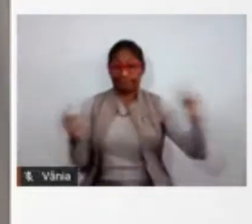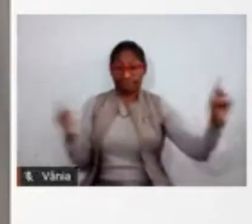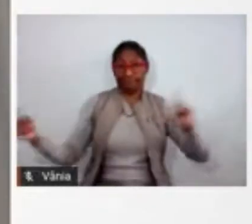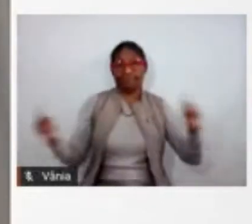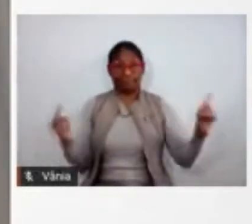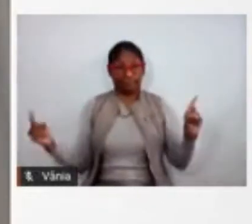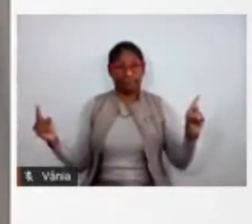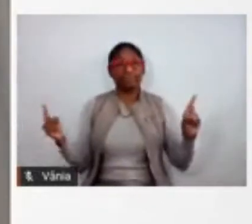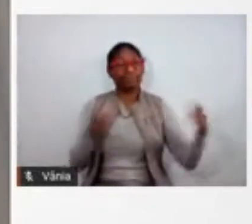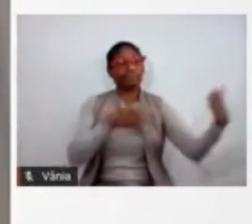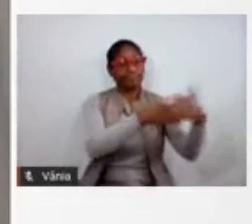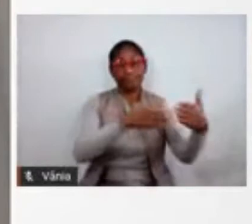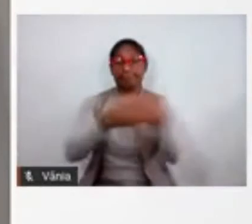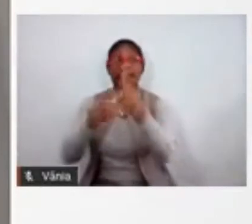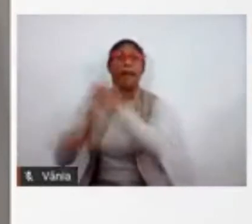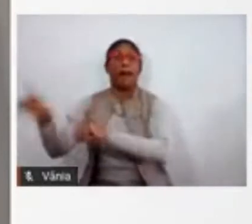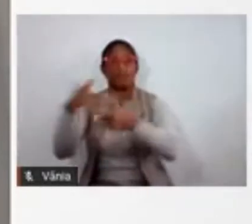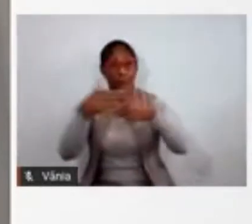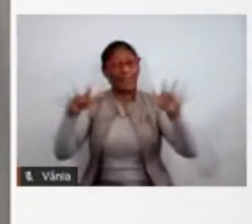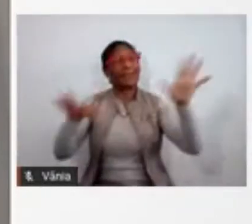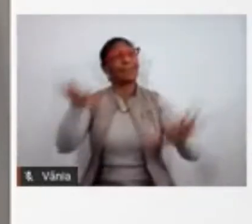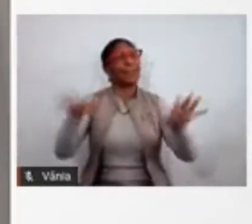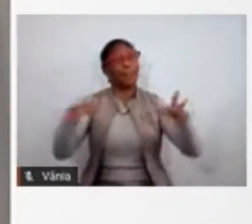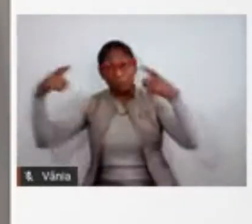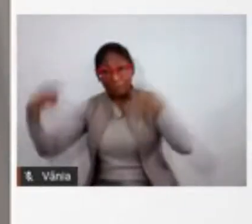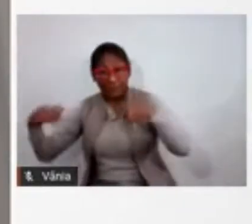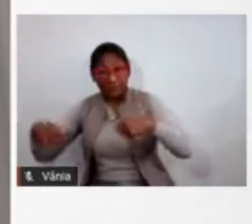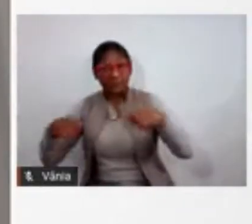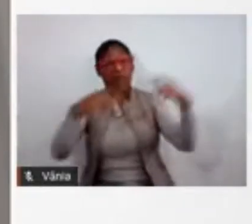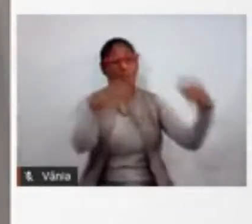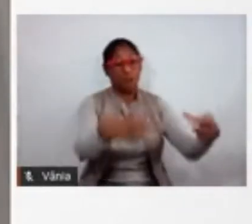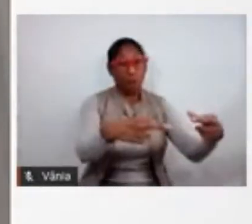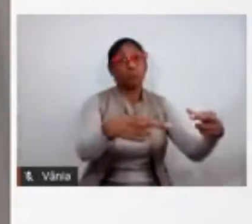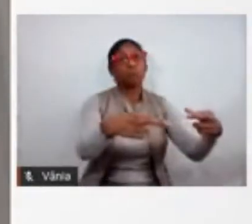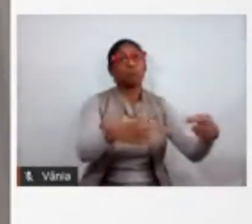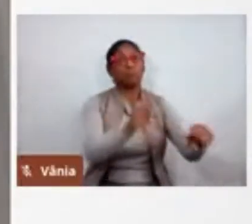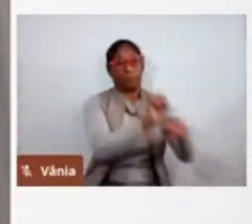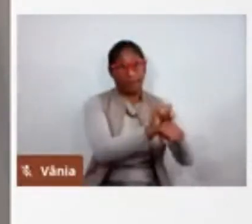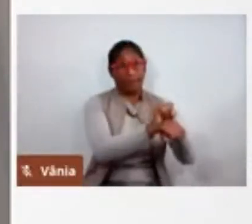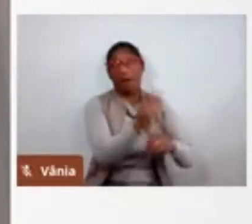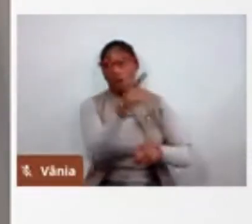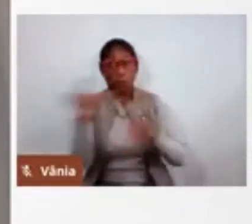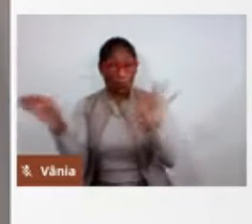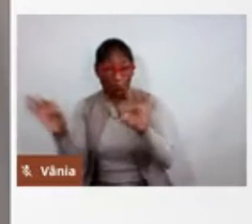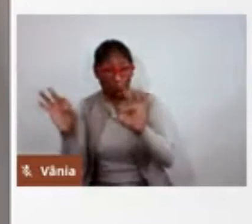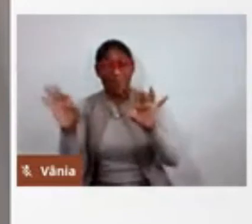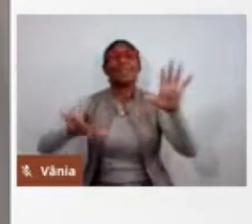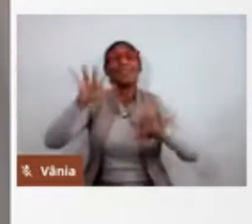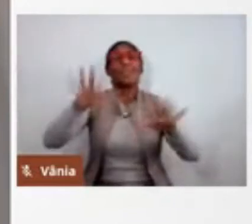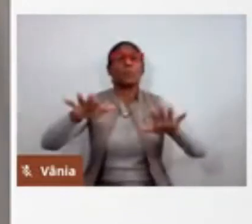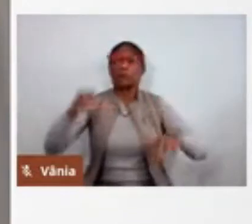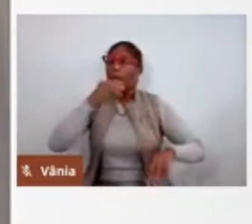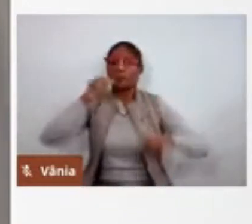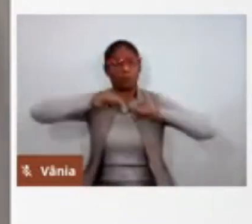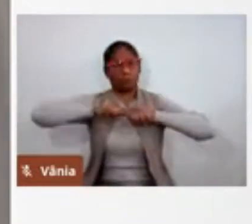de restrições, de acordo com a necessidade de cada região, pelo que se observa da velocidade da